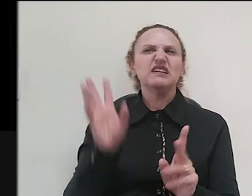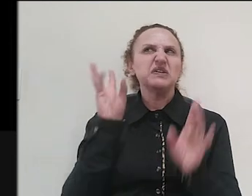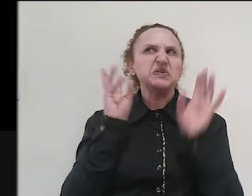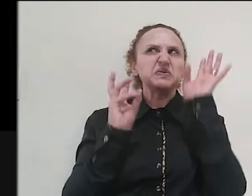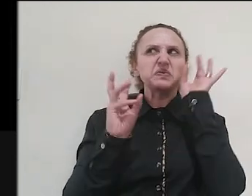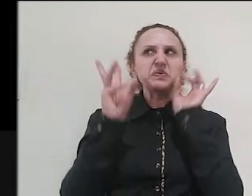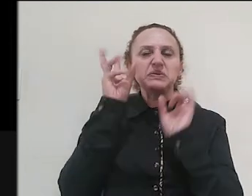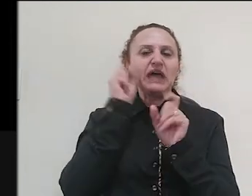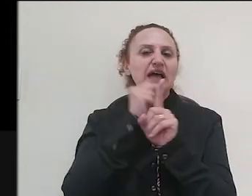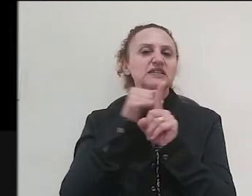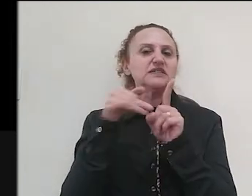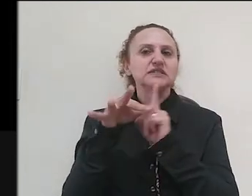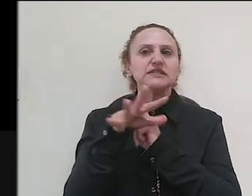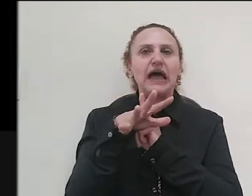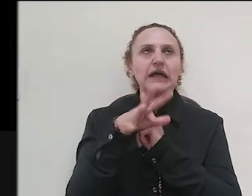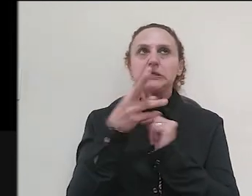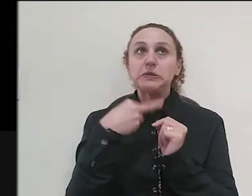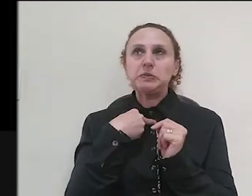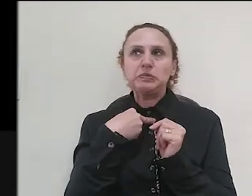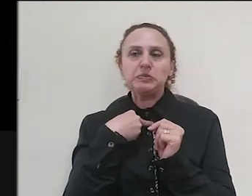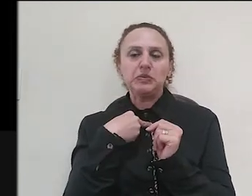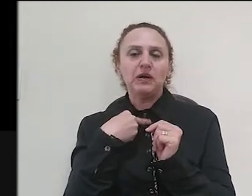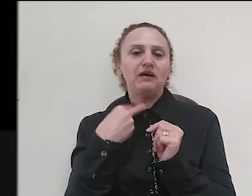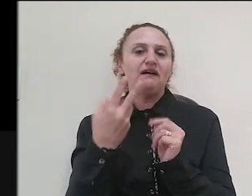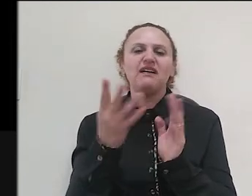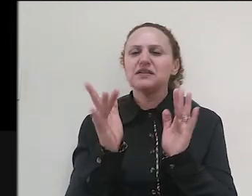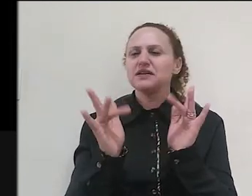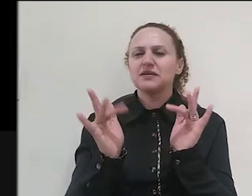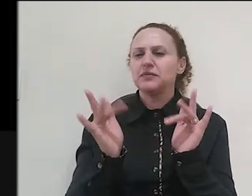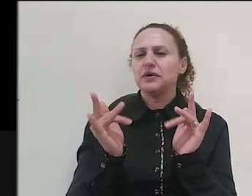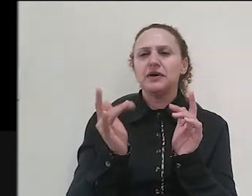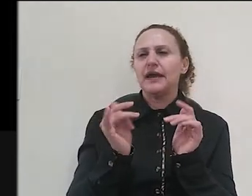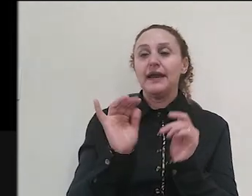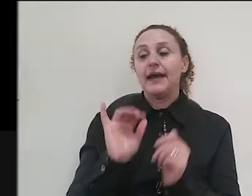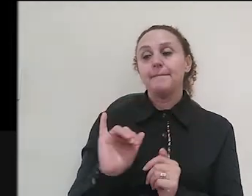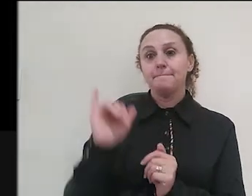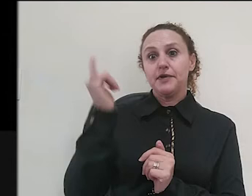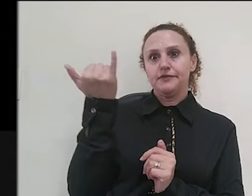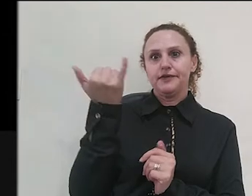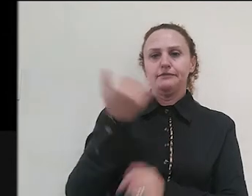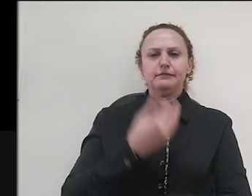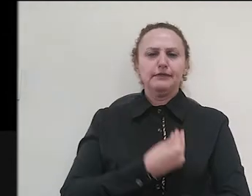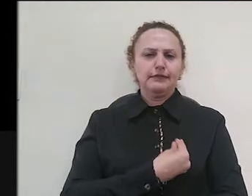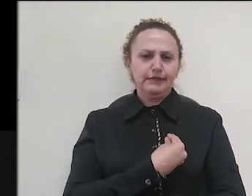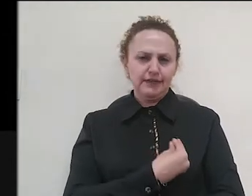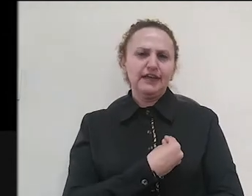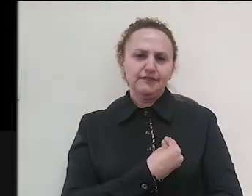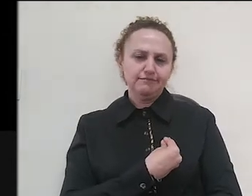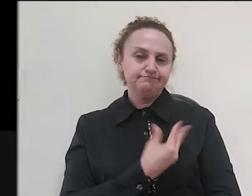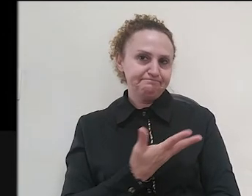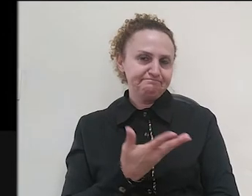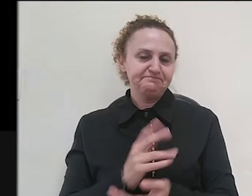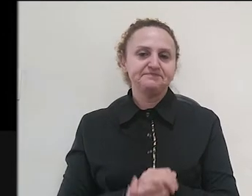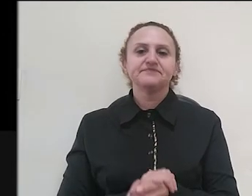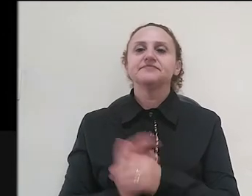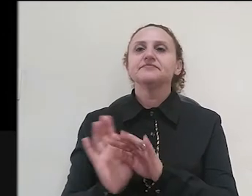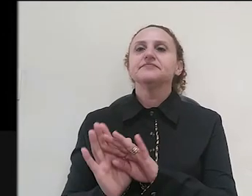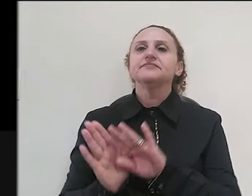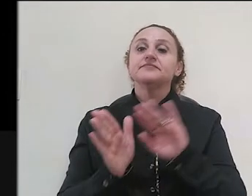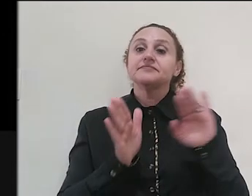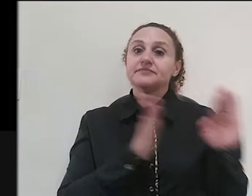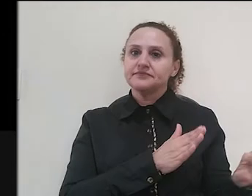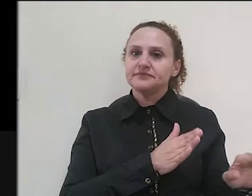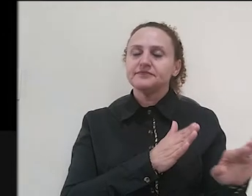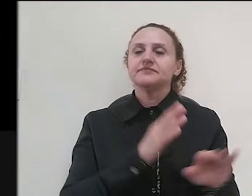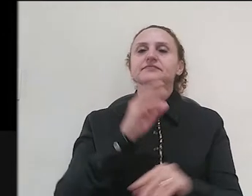da moral, que dizem que não é interessante namorar assim, aproveitar a vida assim com tantos bens. A Idade